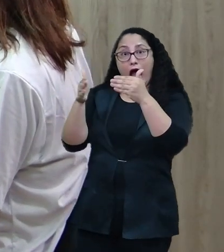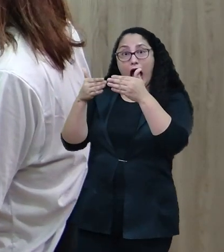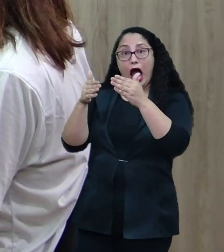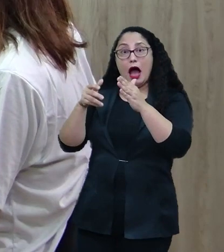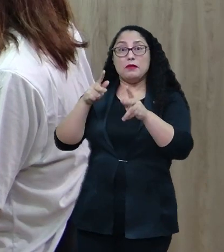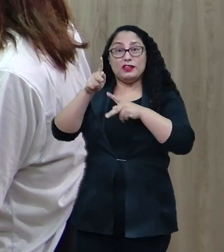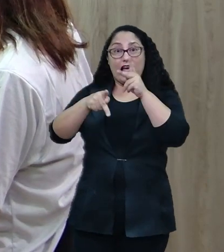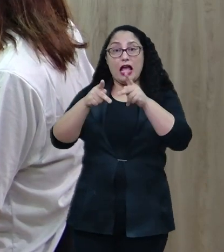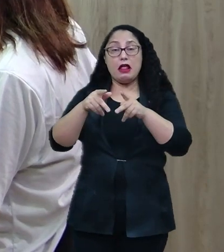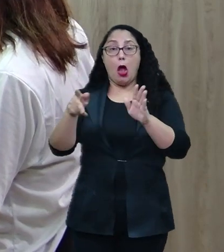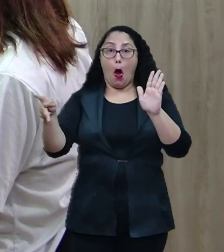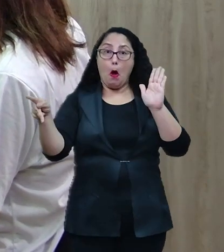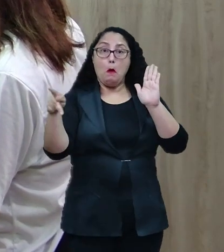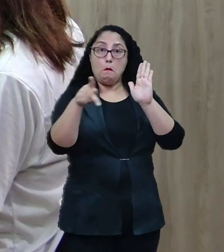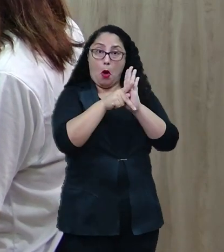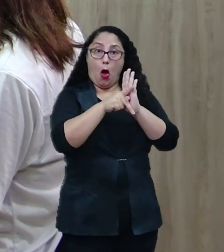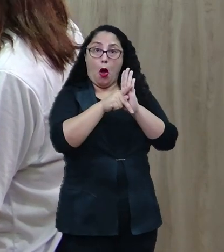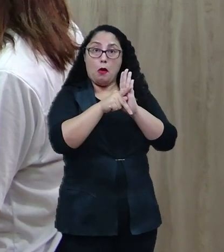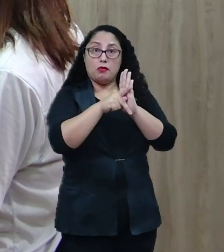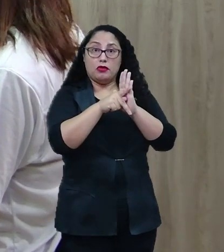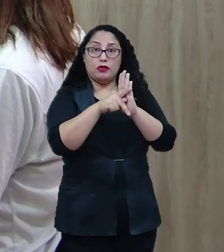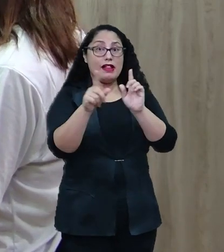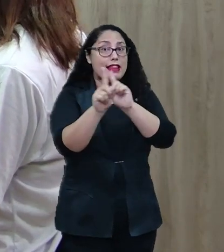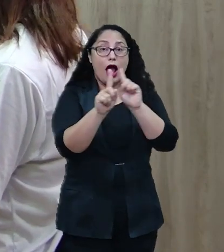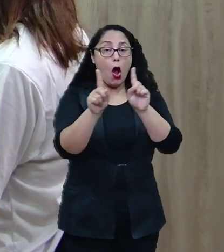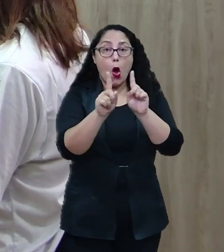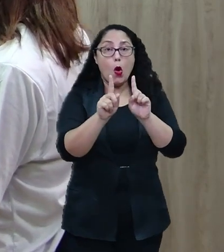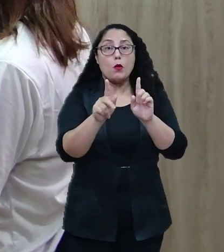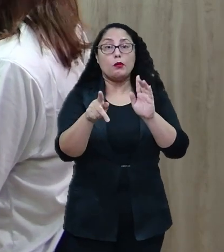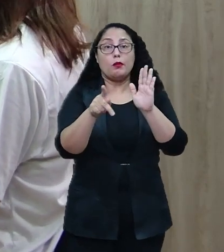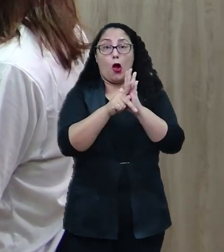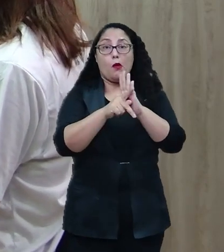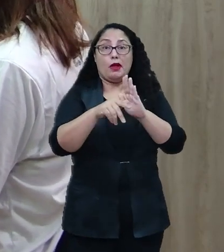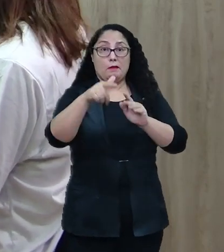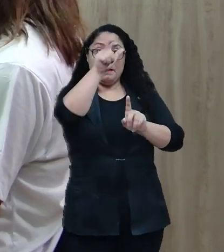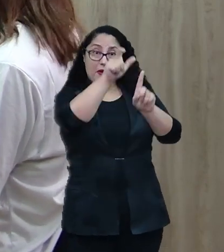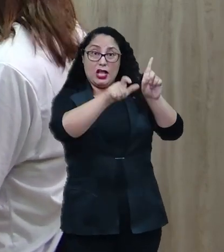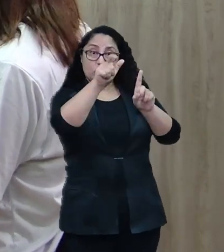do trem pra sair é o próprio... Maquinista. Não, o próprio